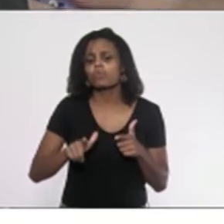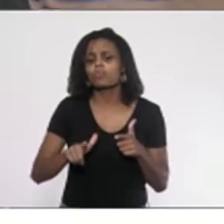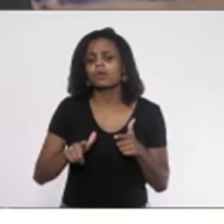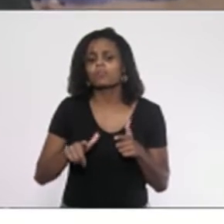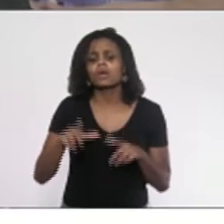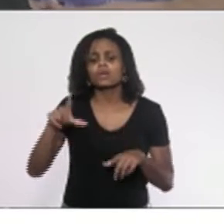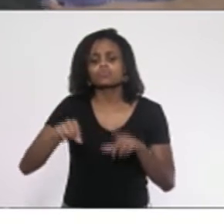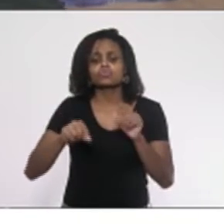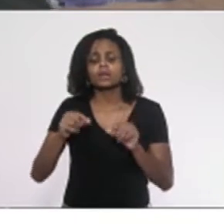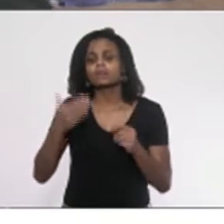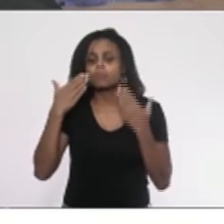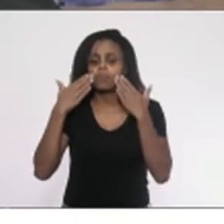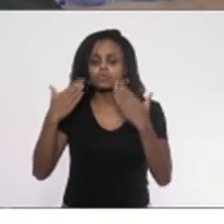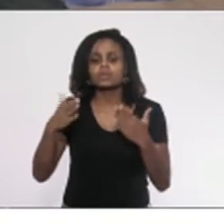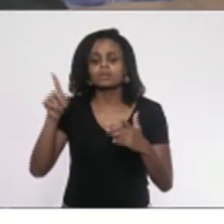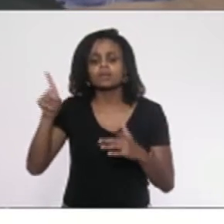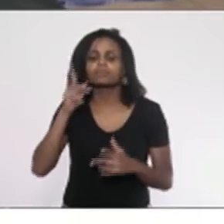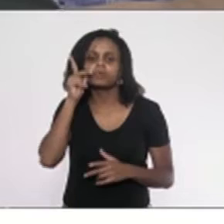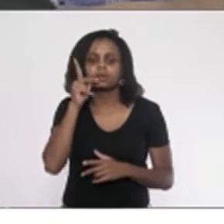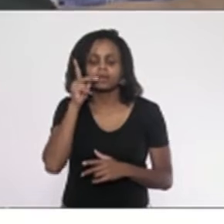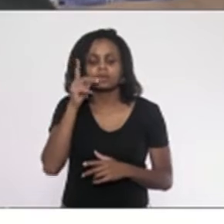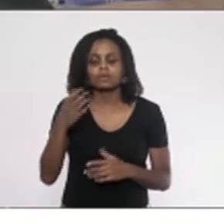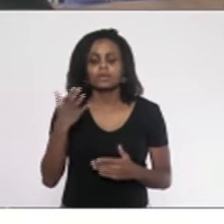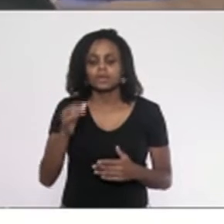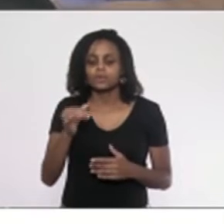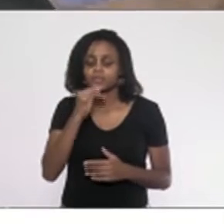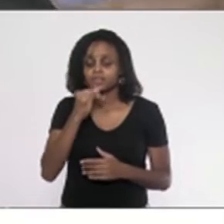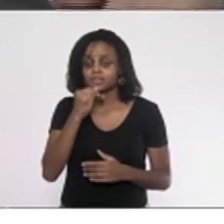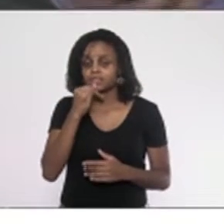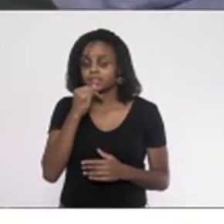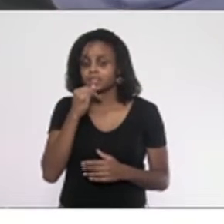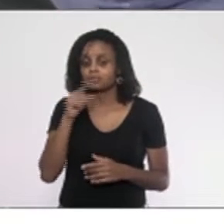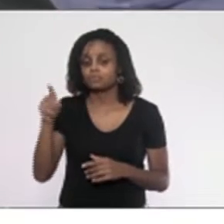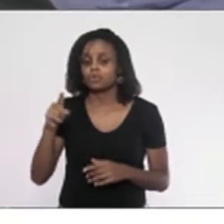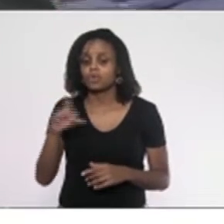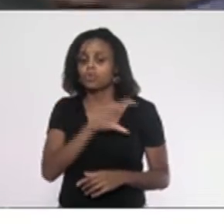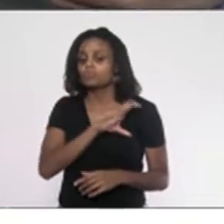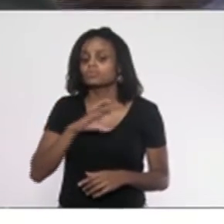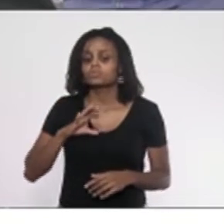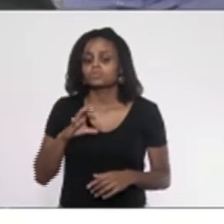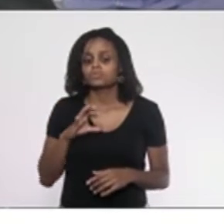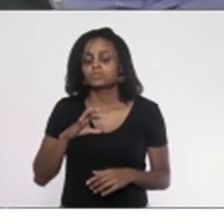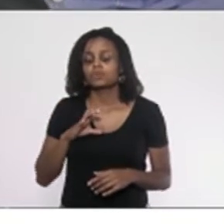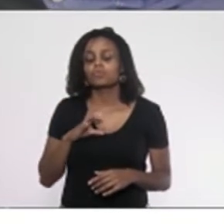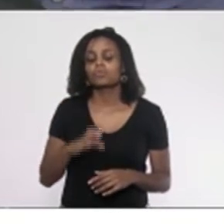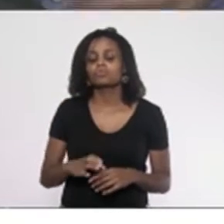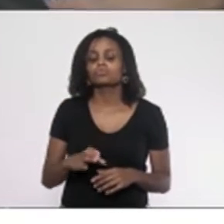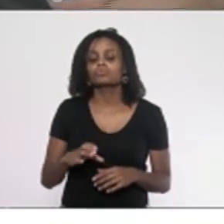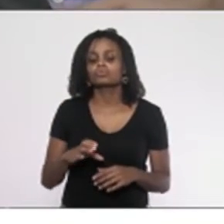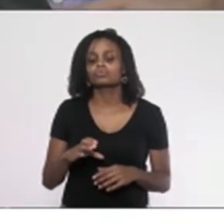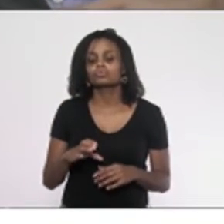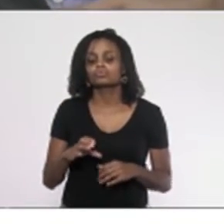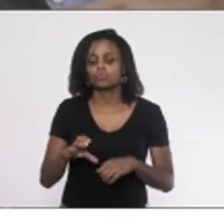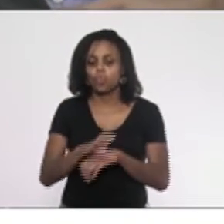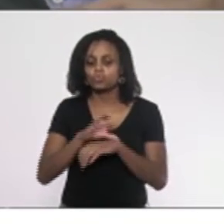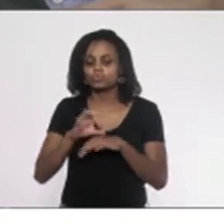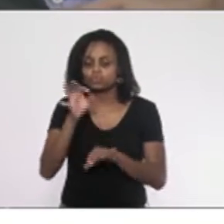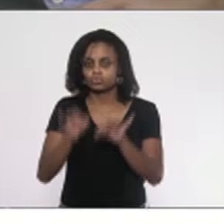em plenário. Eu quero usar o exemplo da comissão que presido, na Comissão de Constituição e Justiça, de que era